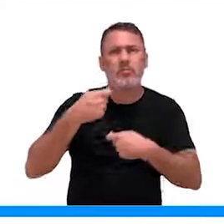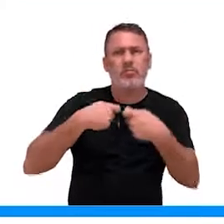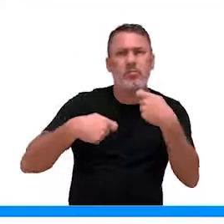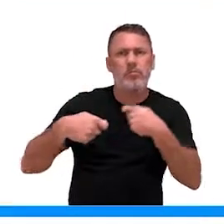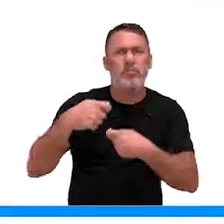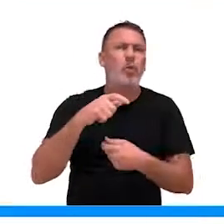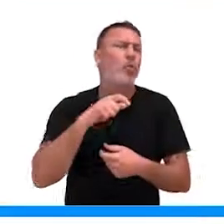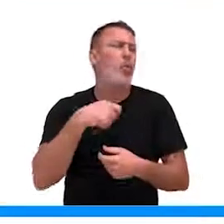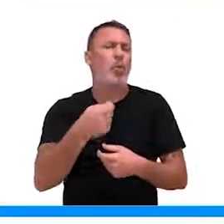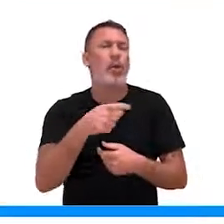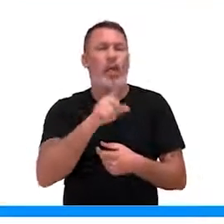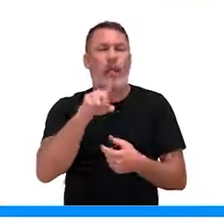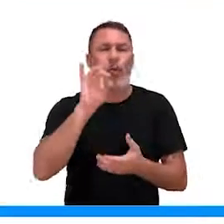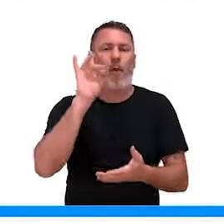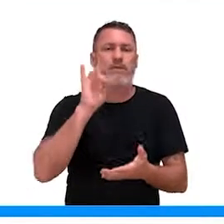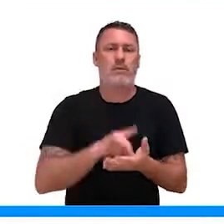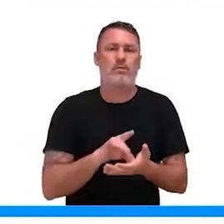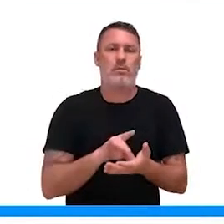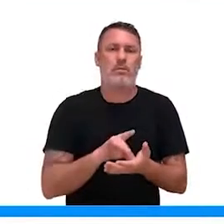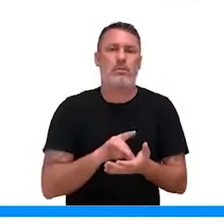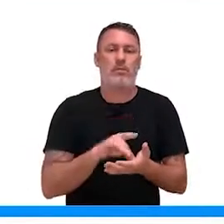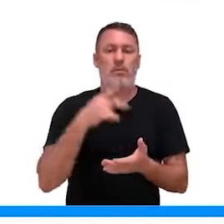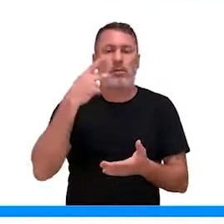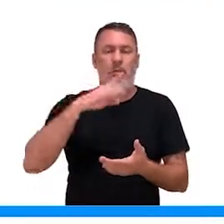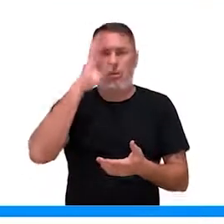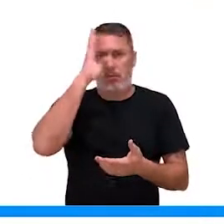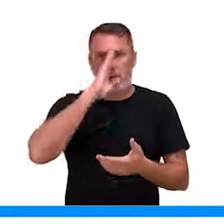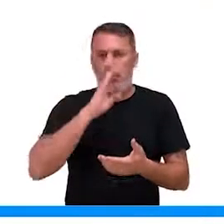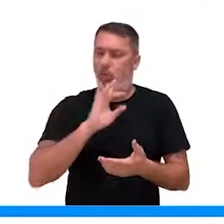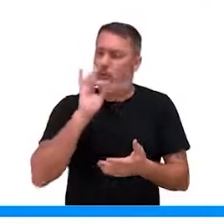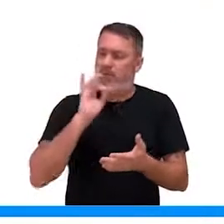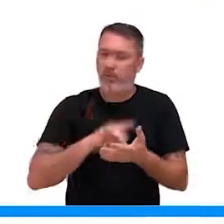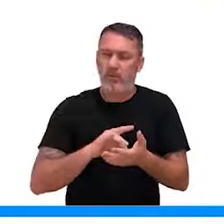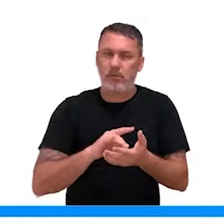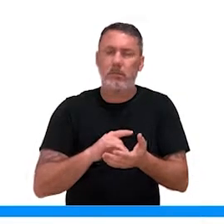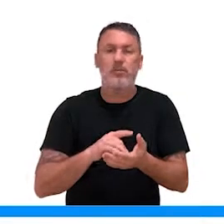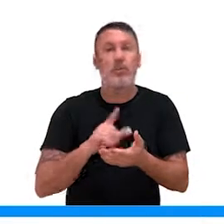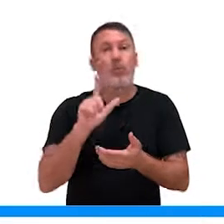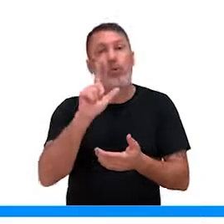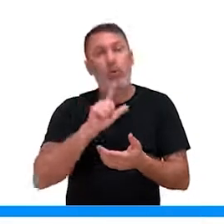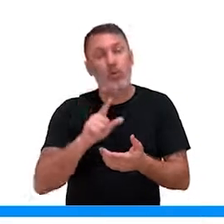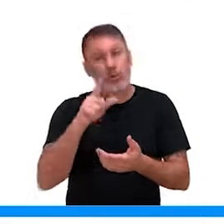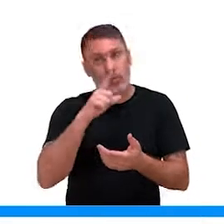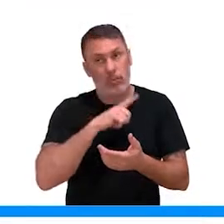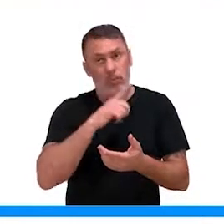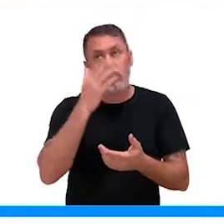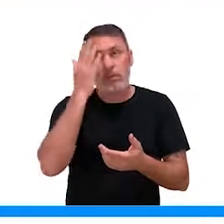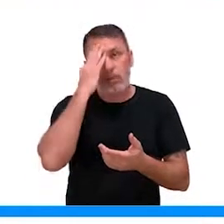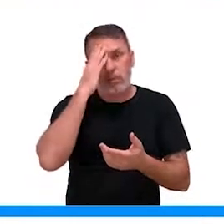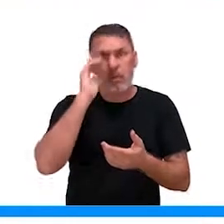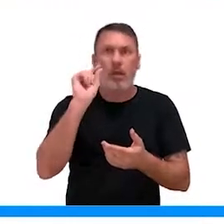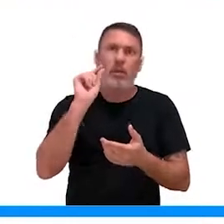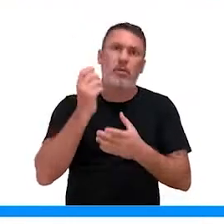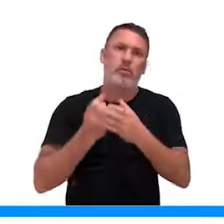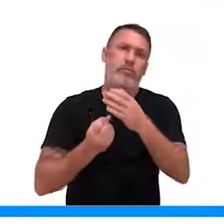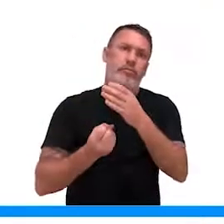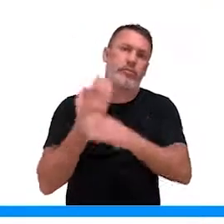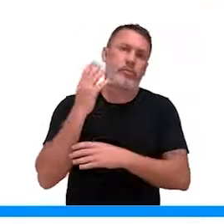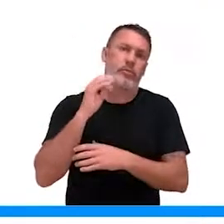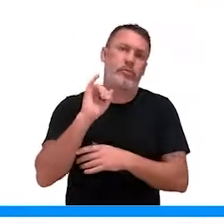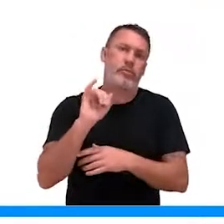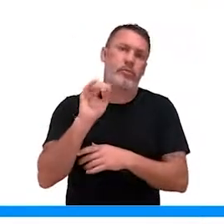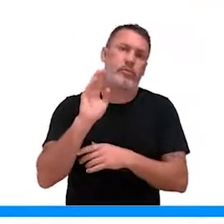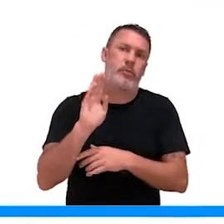como a oficial para o nosso território. Claro, proveniente de um órgão de instituto, né,